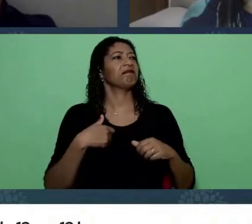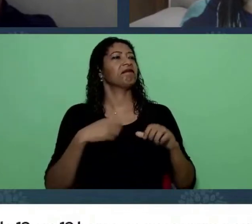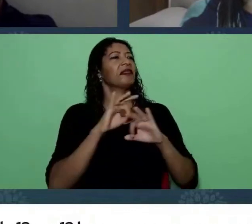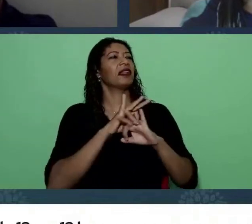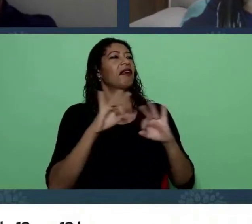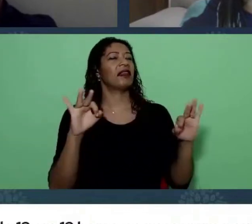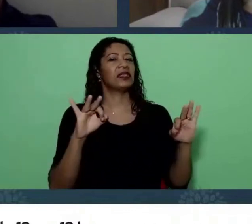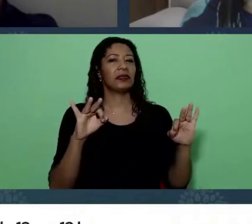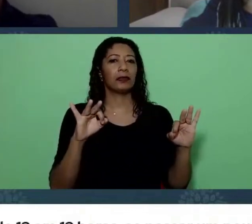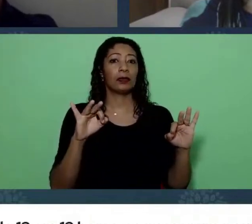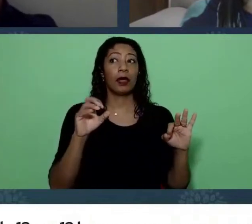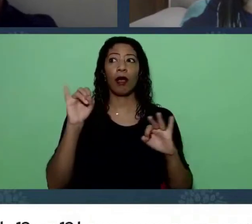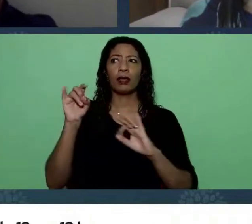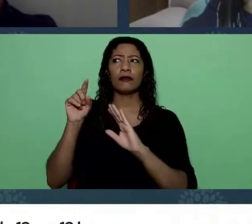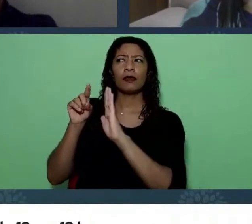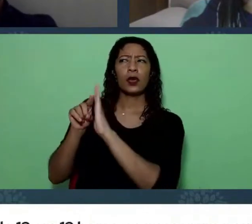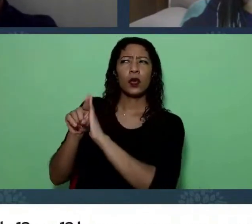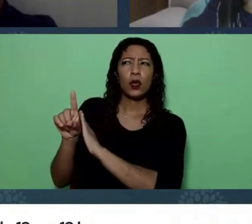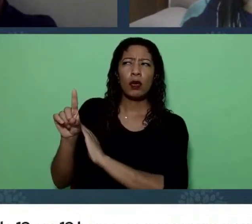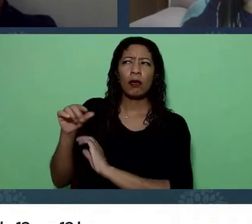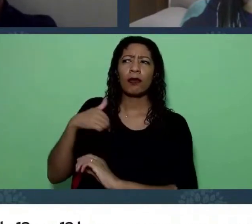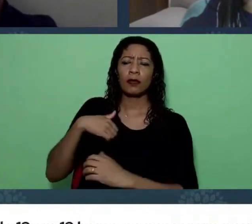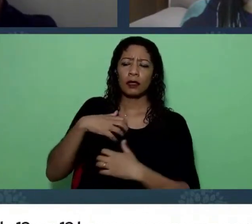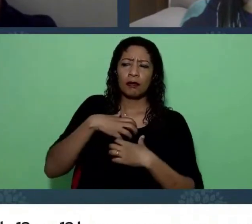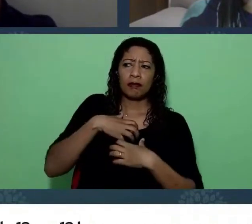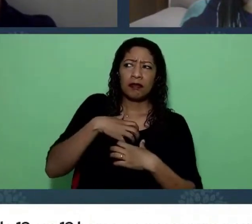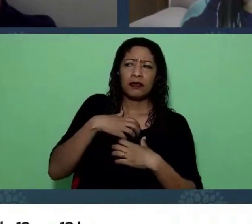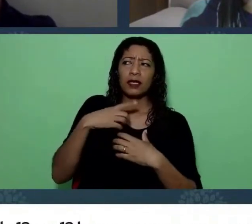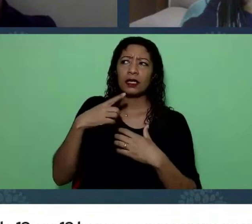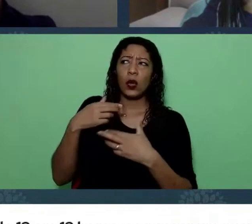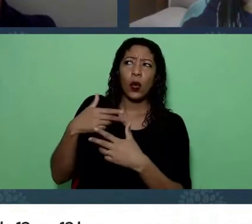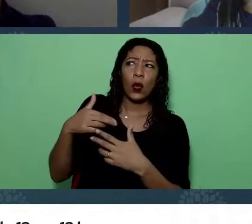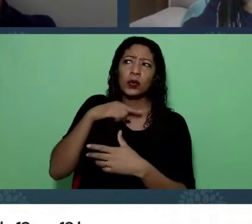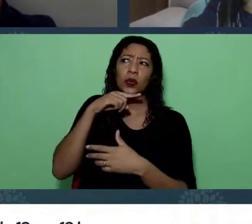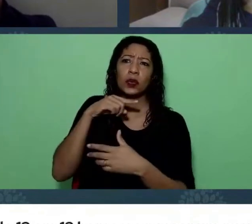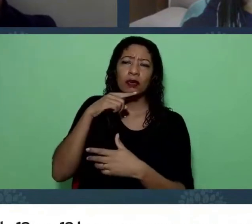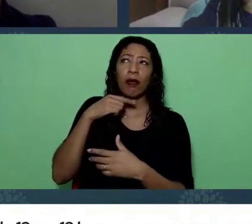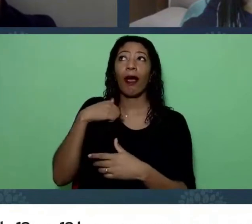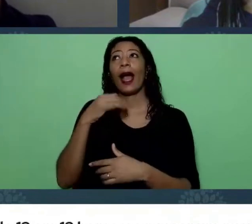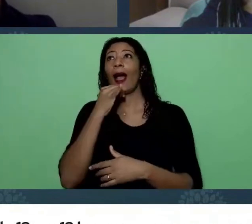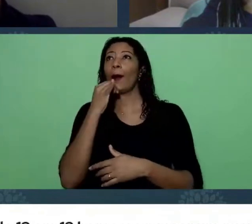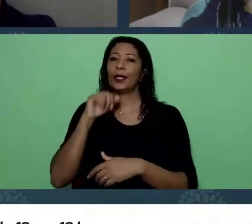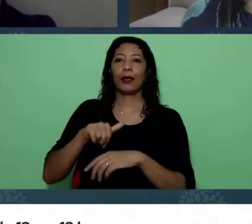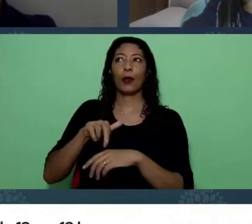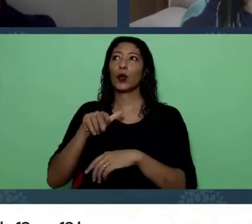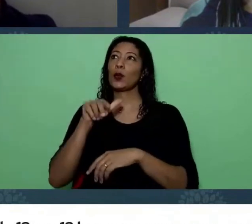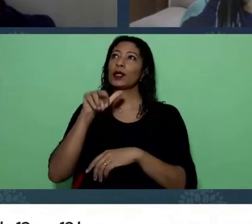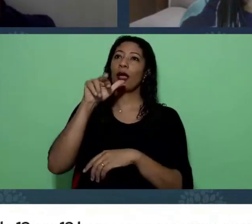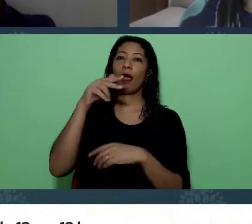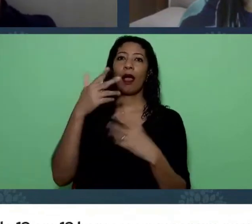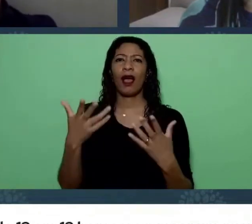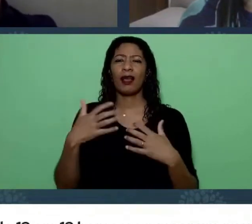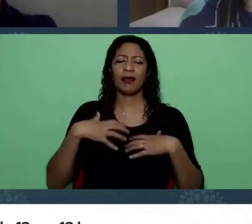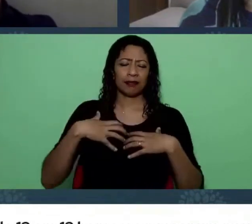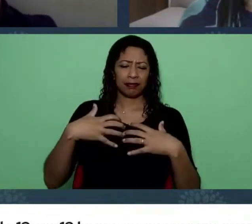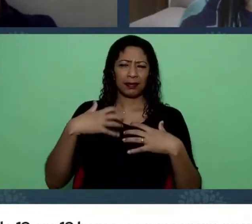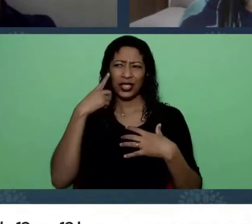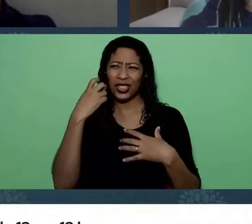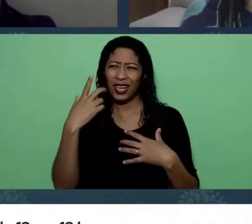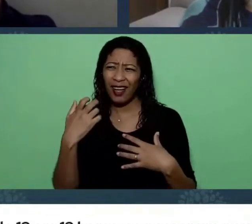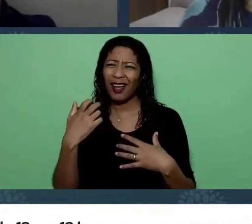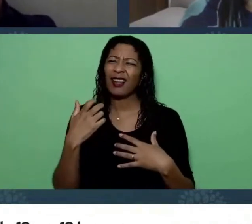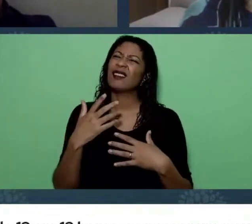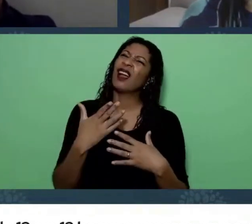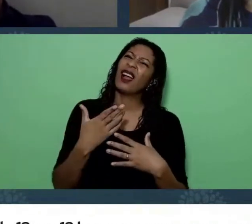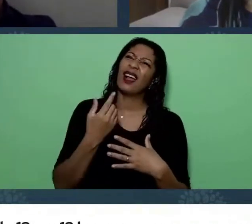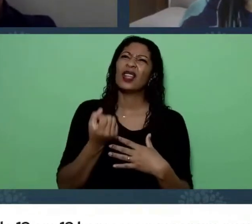vai aprofundar, mas você sente falta de ar para fazer alguma coisa? Ah, quando eu subo escada. E sentiu chiado? Ah, doutor, foi só